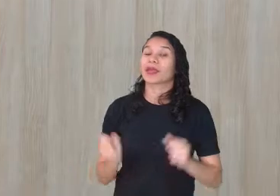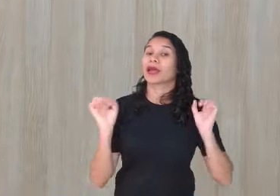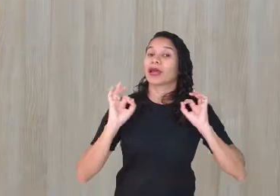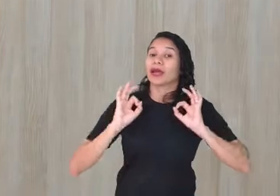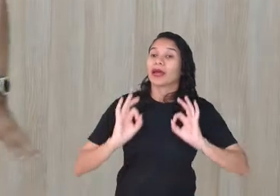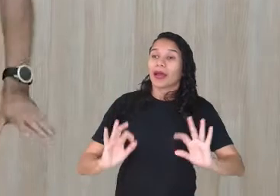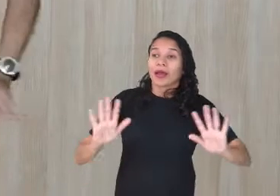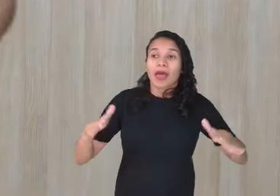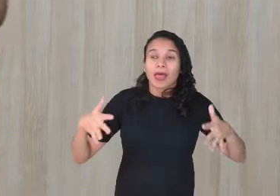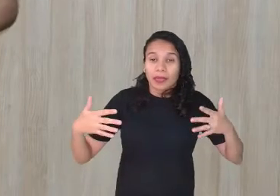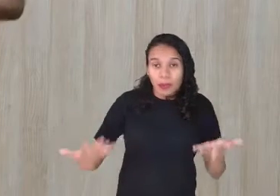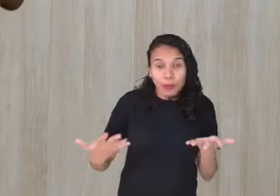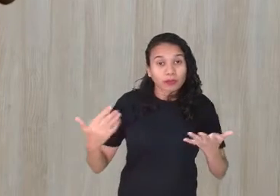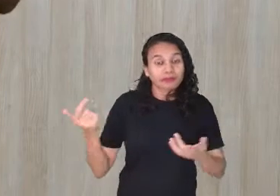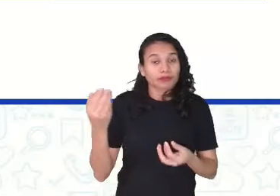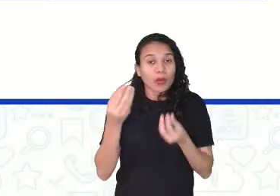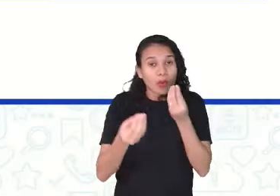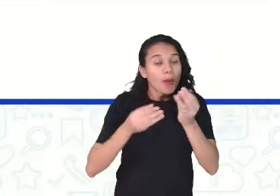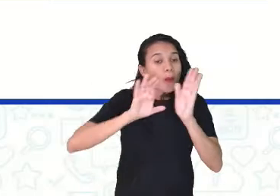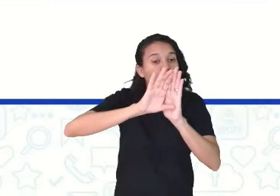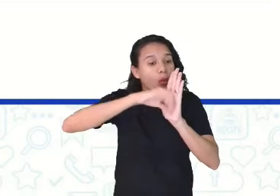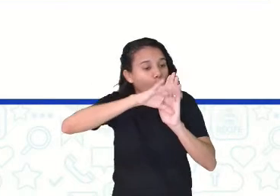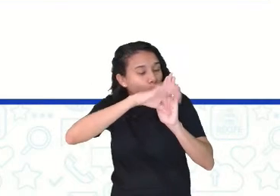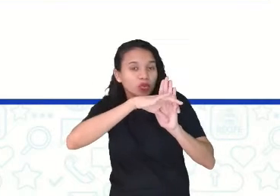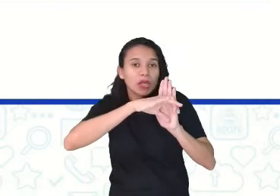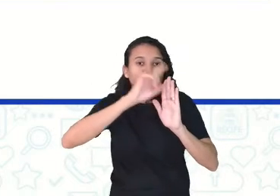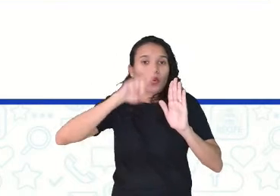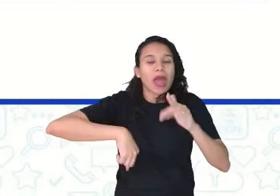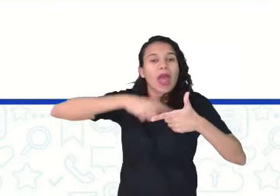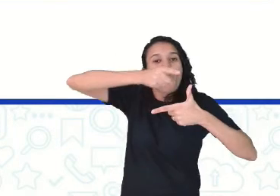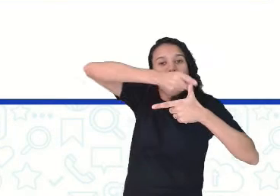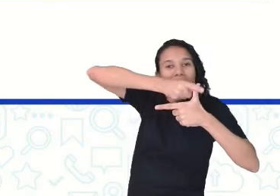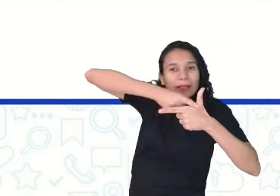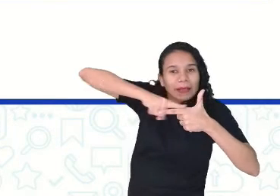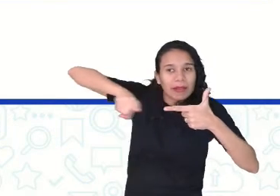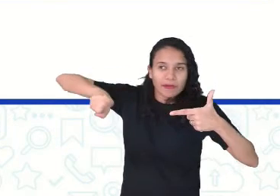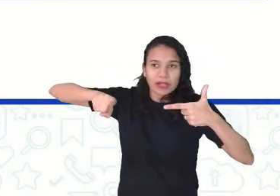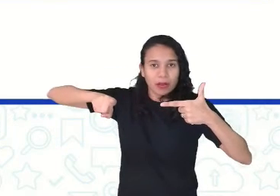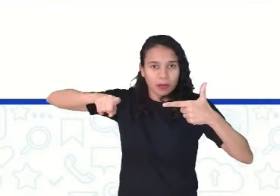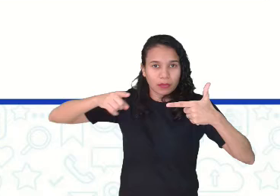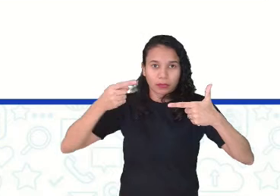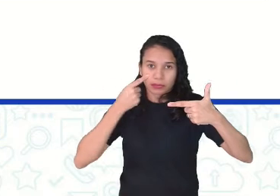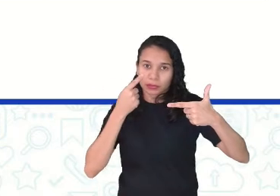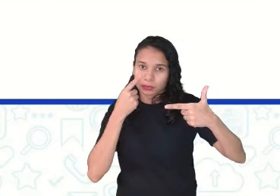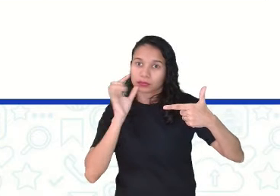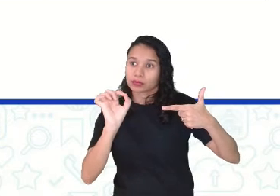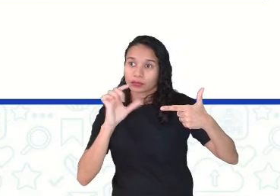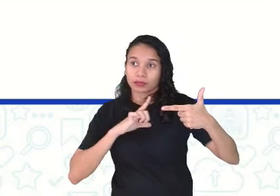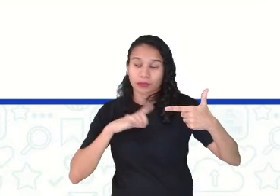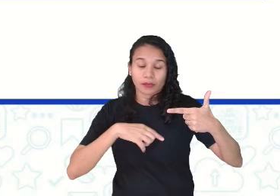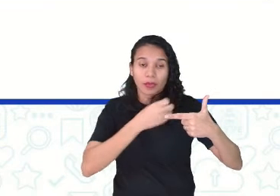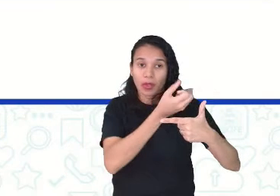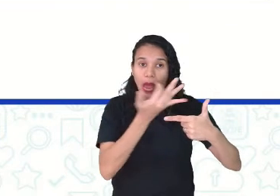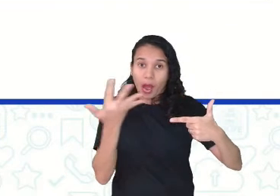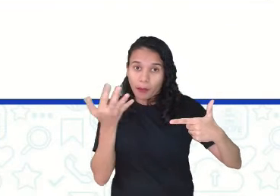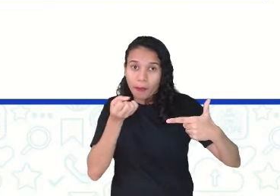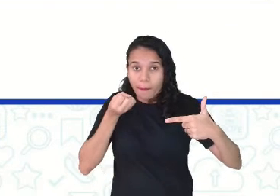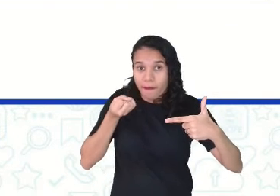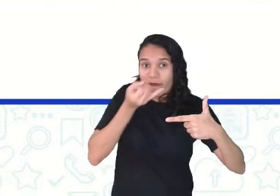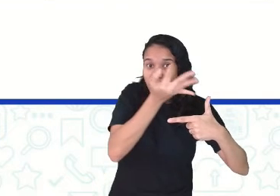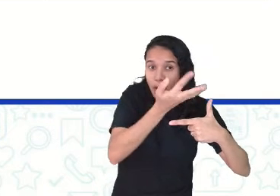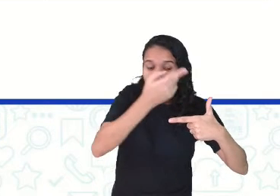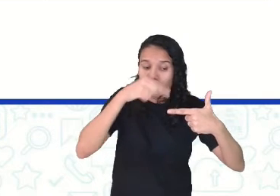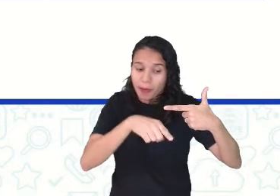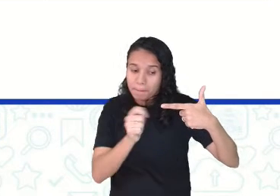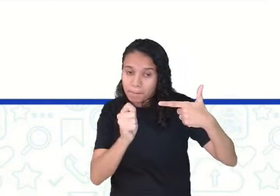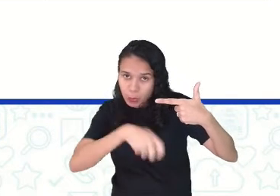Bom, então, probabilidade, o conceito dele é uma divisão, uma razão, tá bom? Entre os casos favoráveis pelos